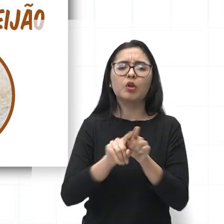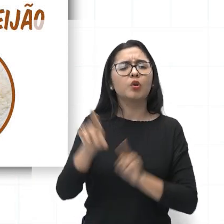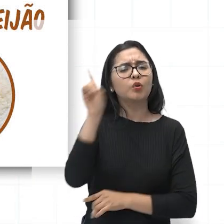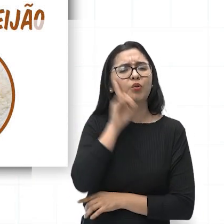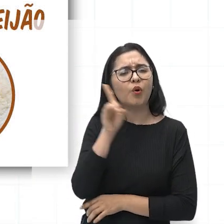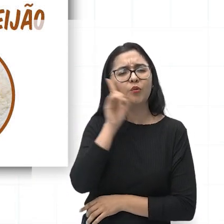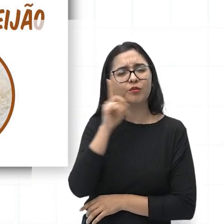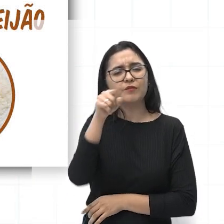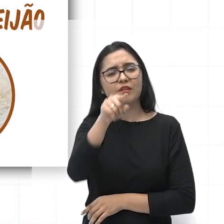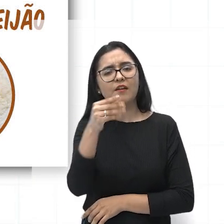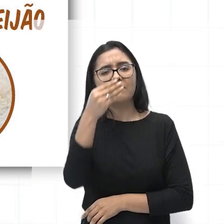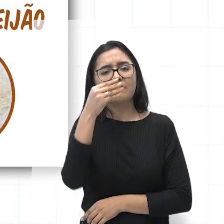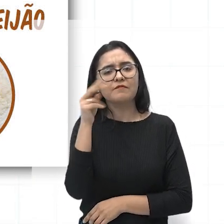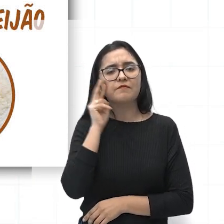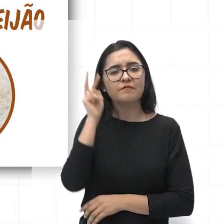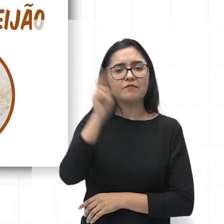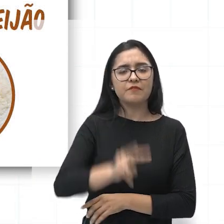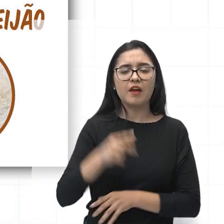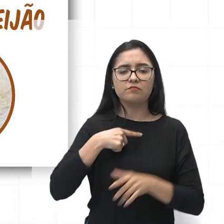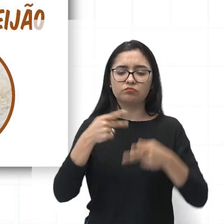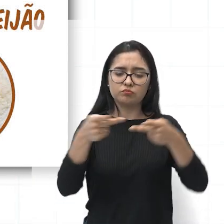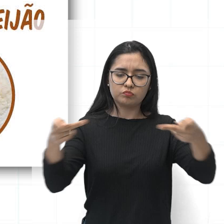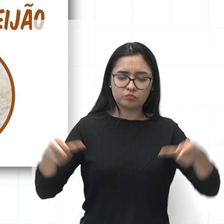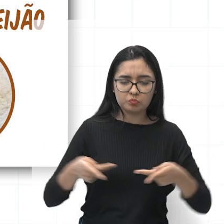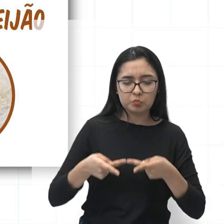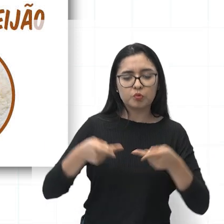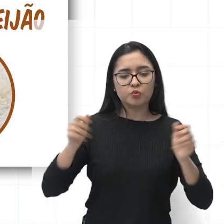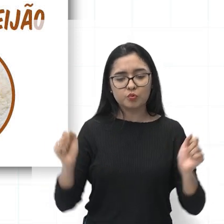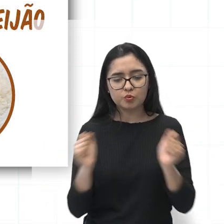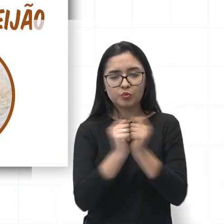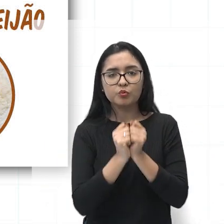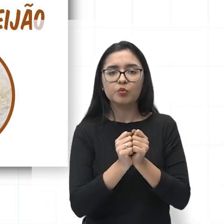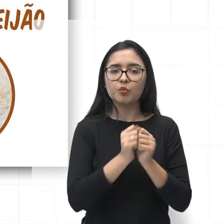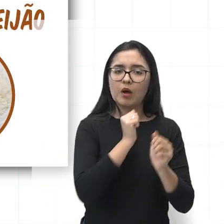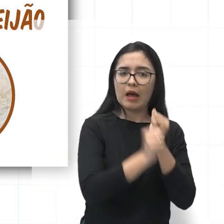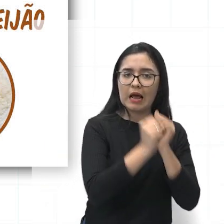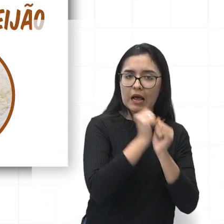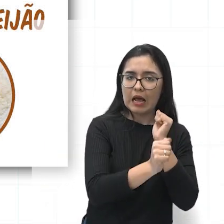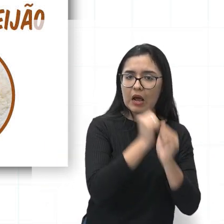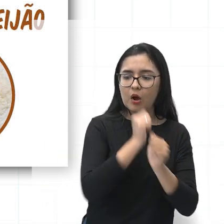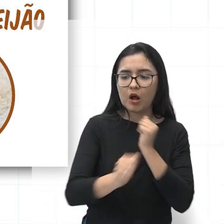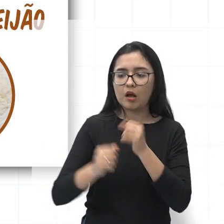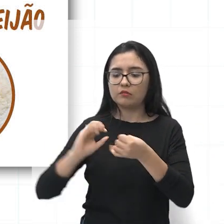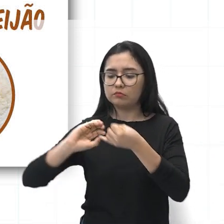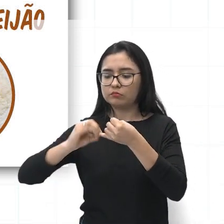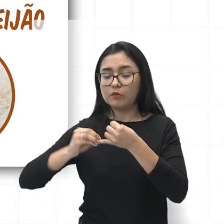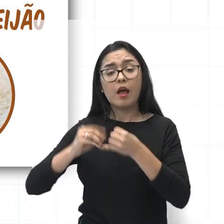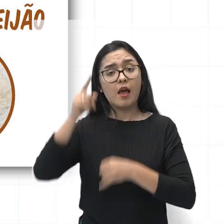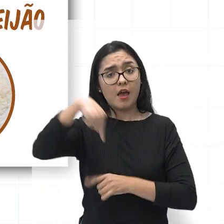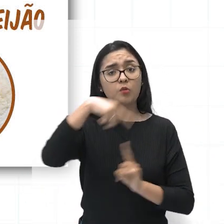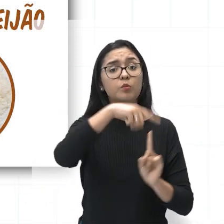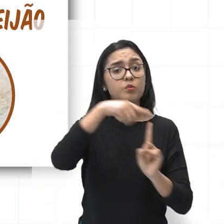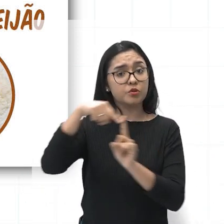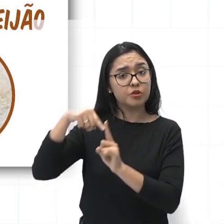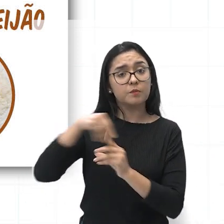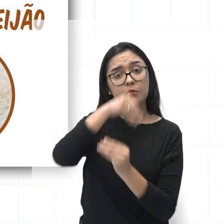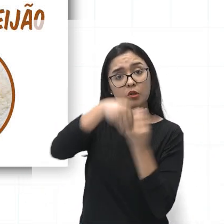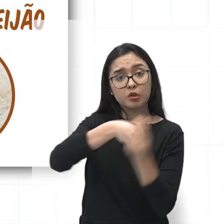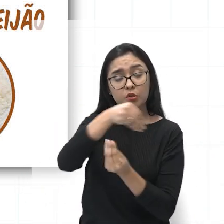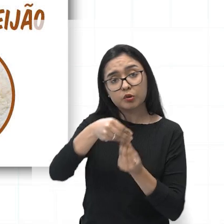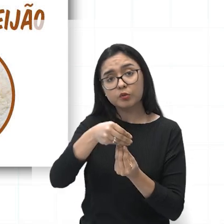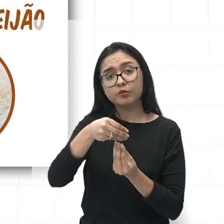dia você vê aí no seu prato, tá vendo? É também um exemplo de uma mistura.